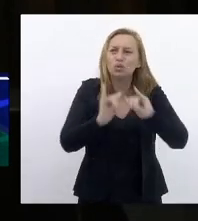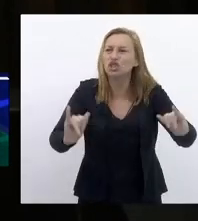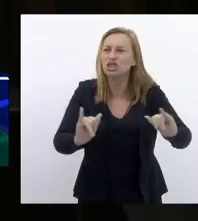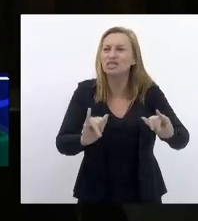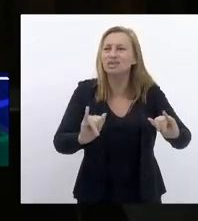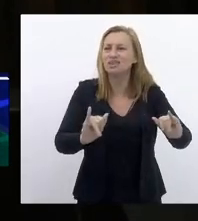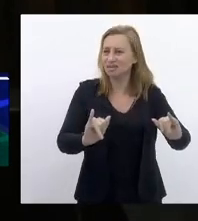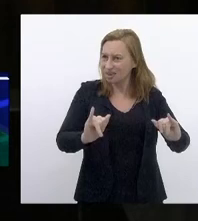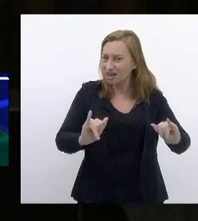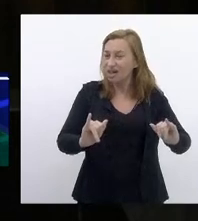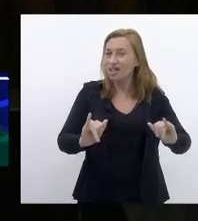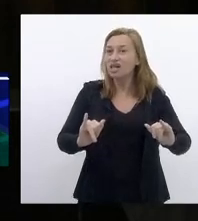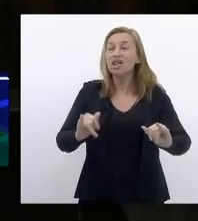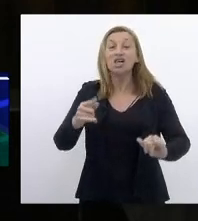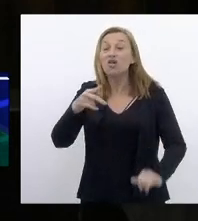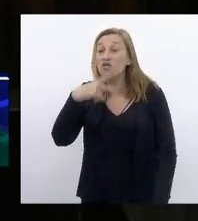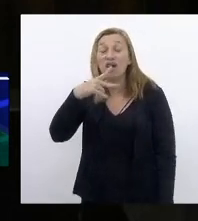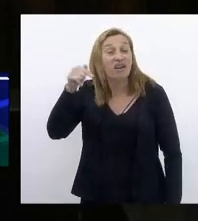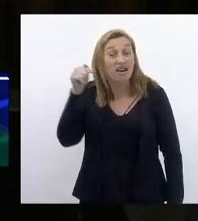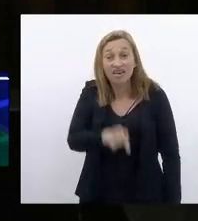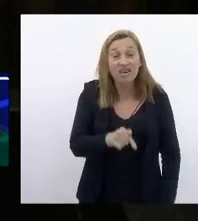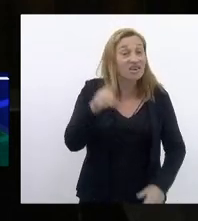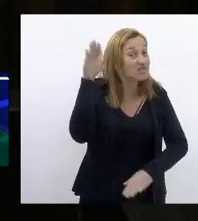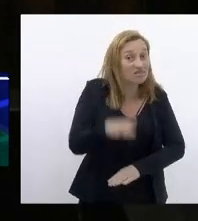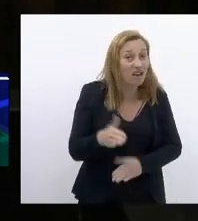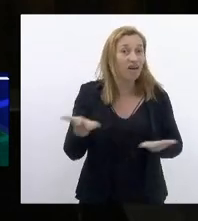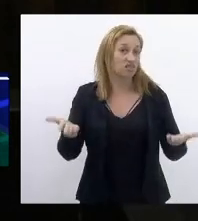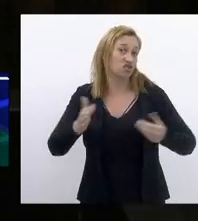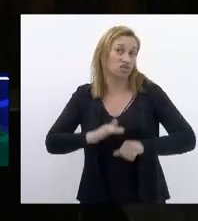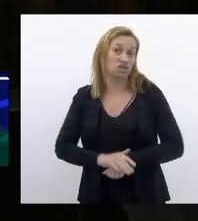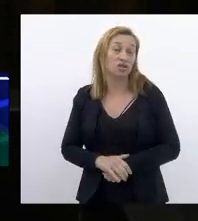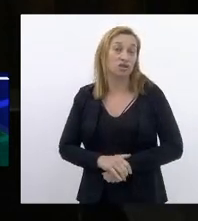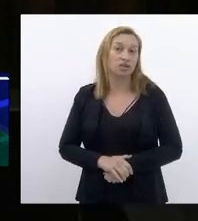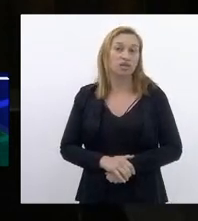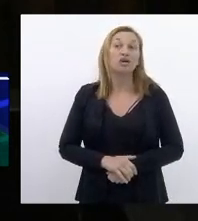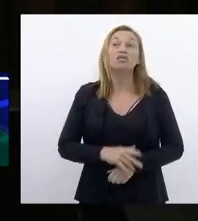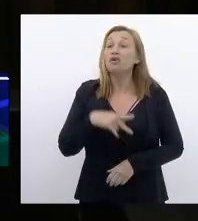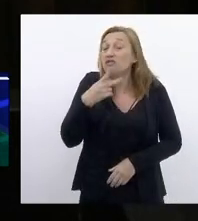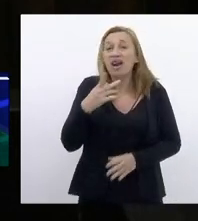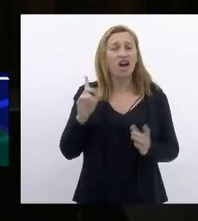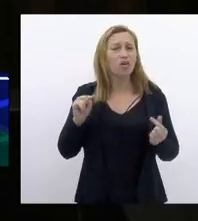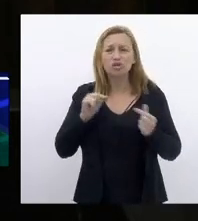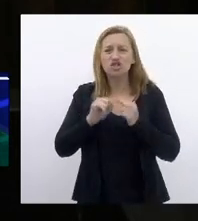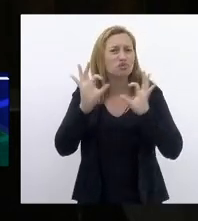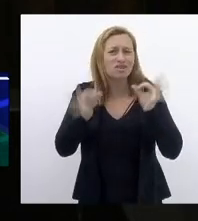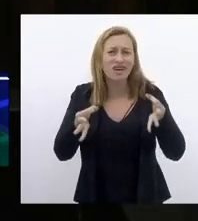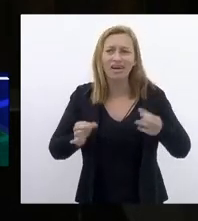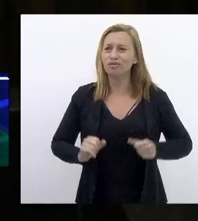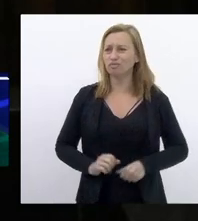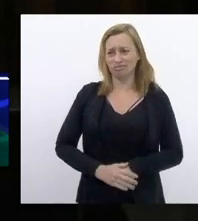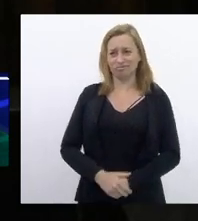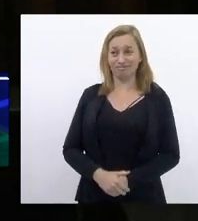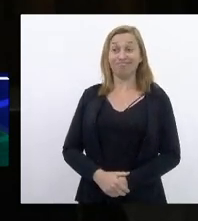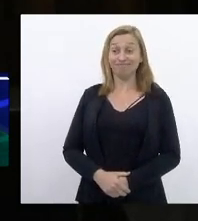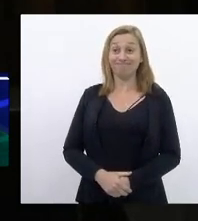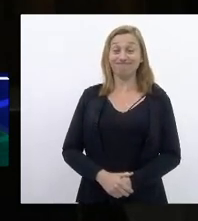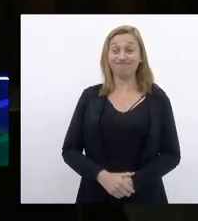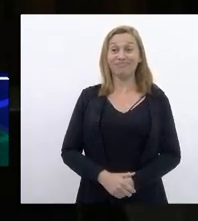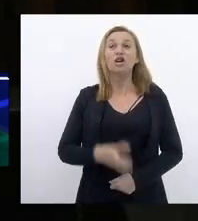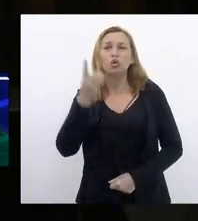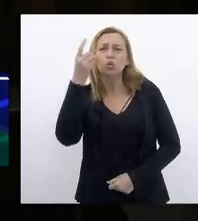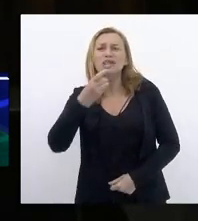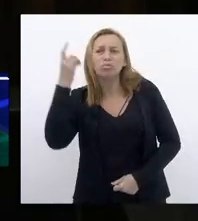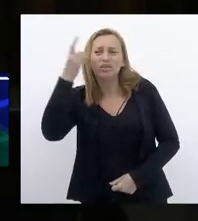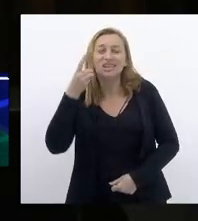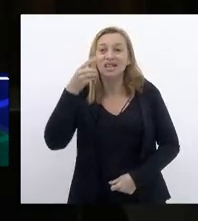aí que eu trouxe à colação nesta tarde. Ou seja, vou falar de forma objetiva. O